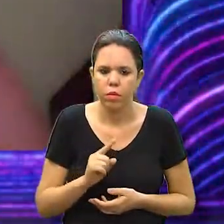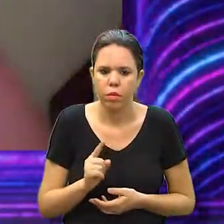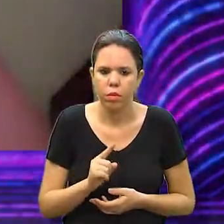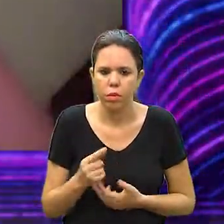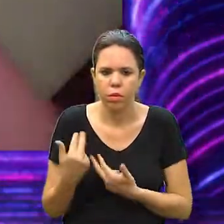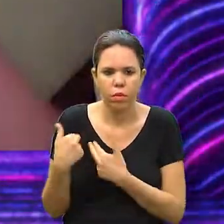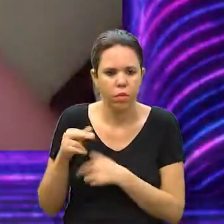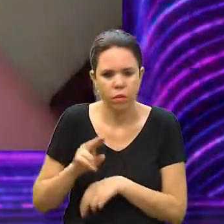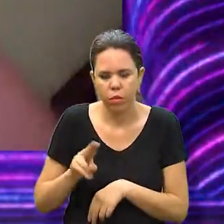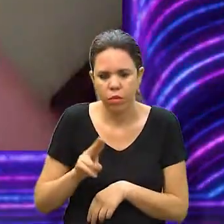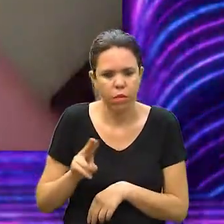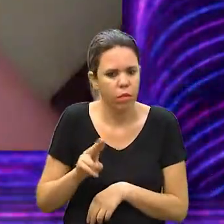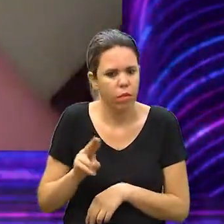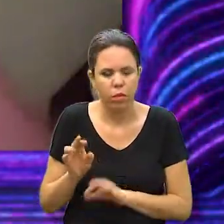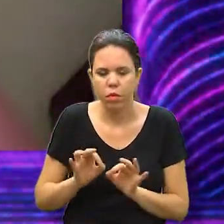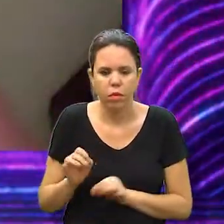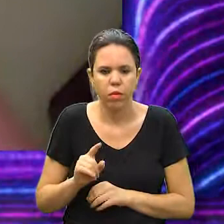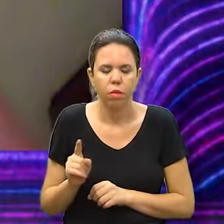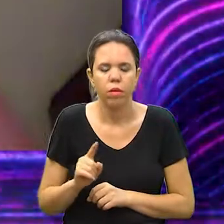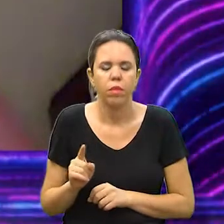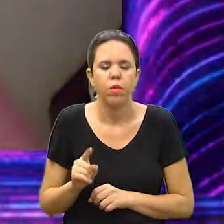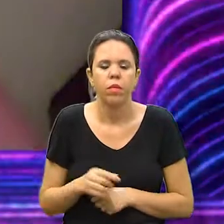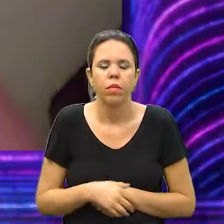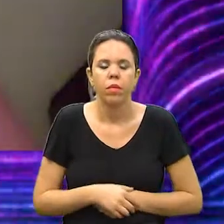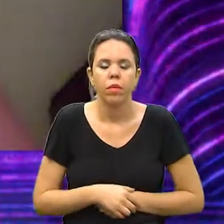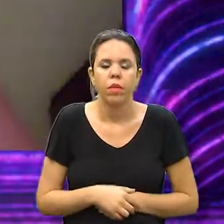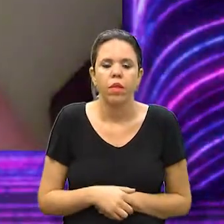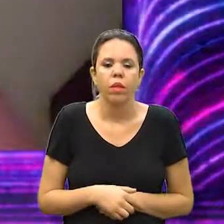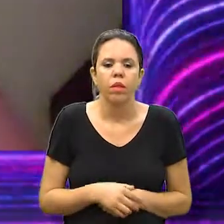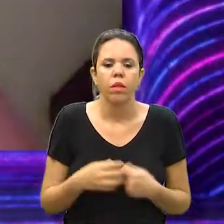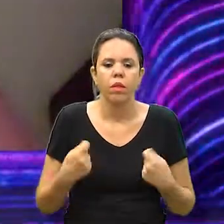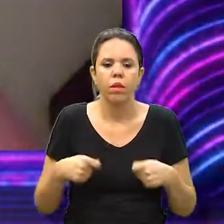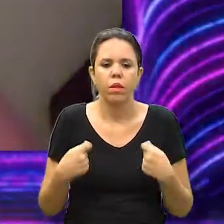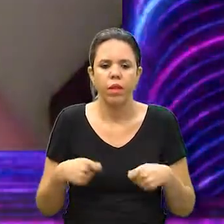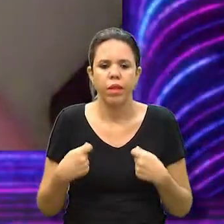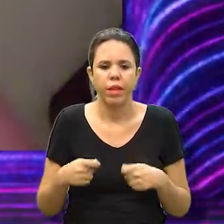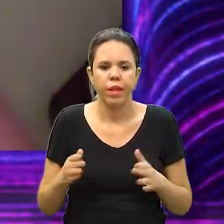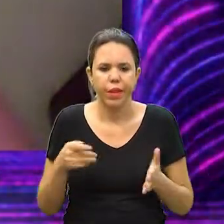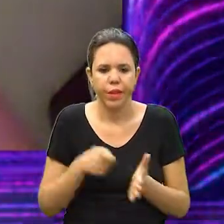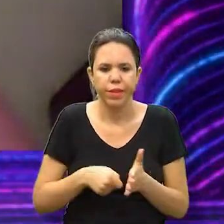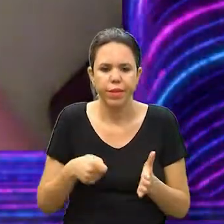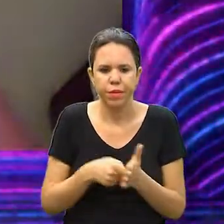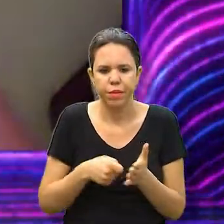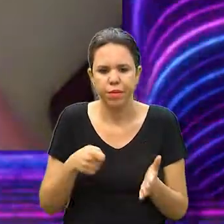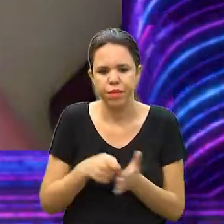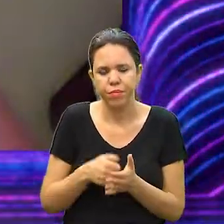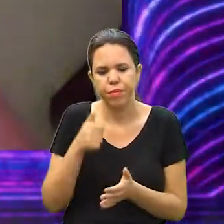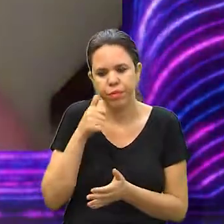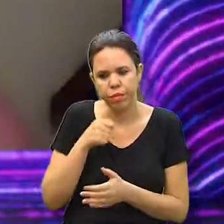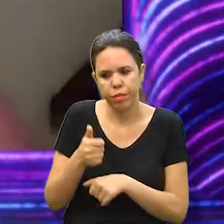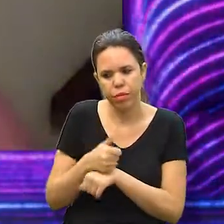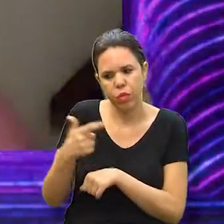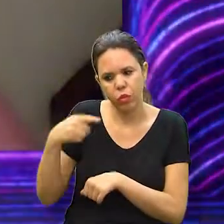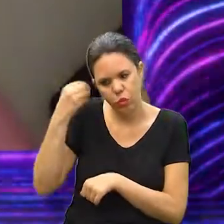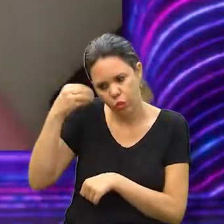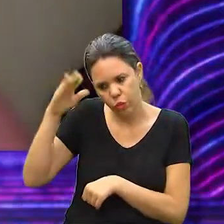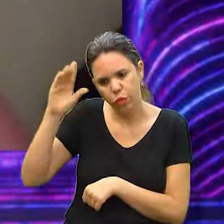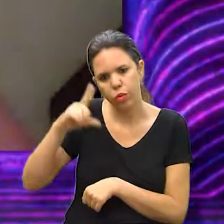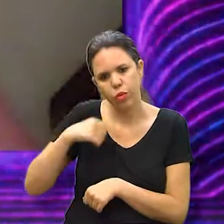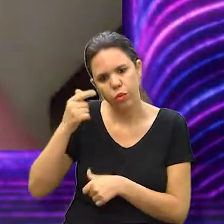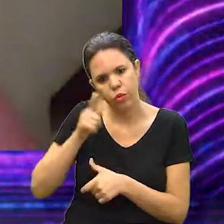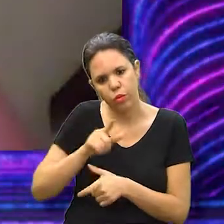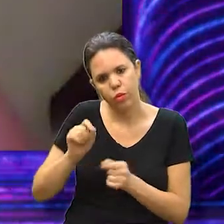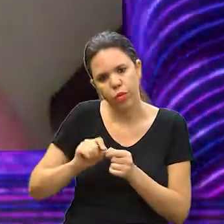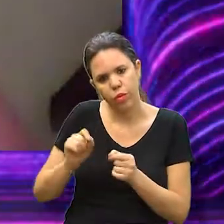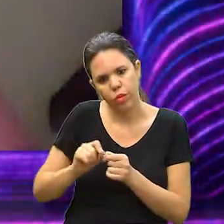do meu usual, né, de produção, então eu precisei me dedicar um pouquinho. A Shirley, ela é mais experiente, ela conseguiu